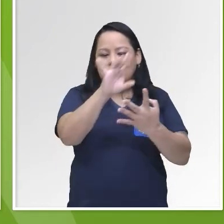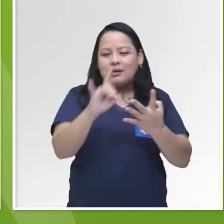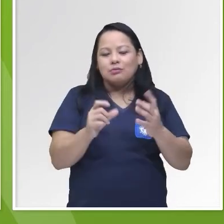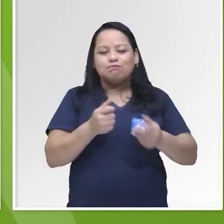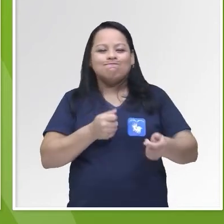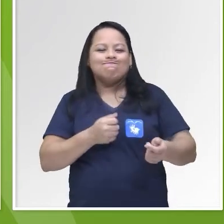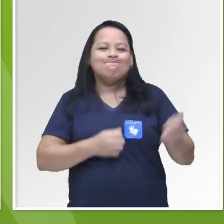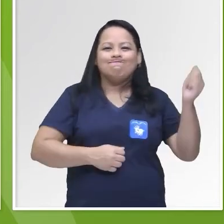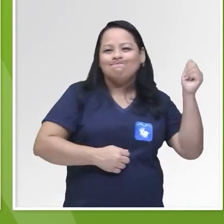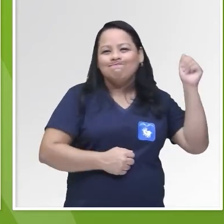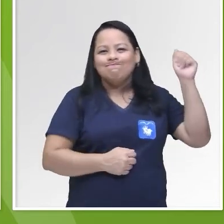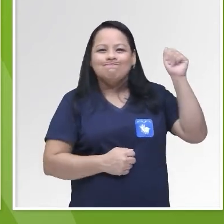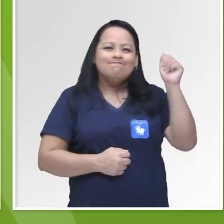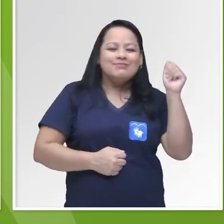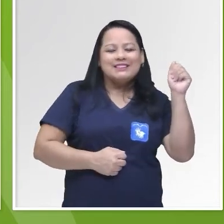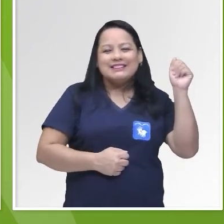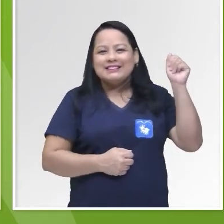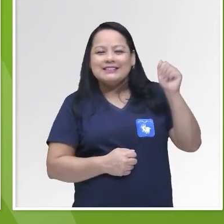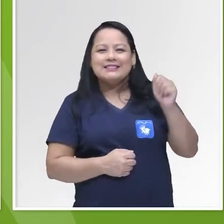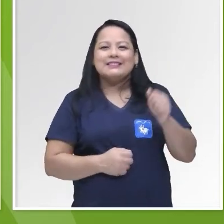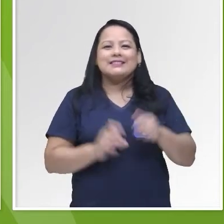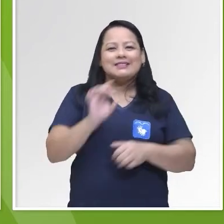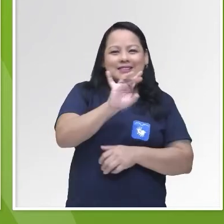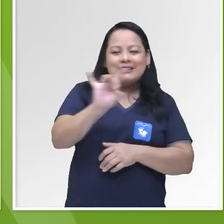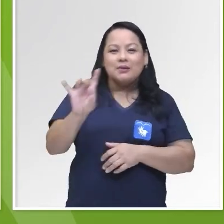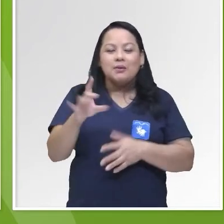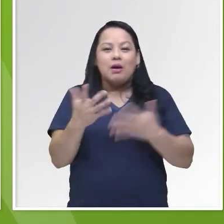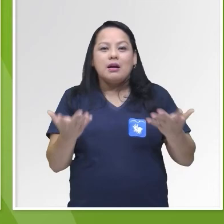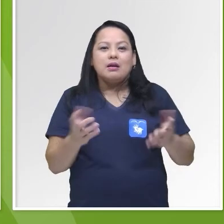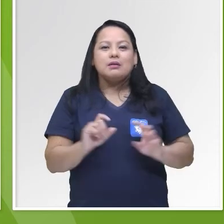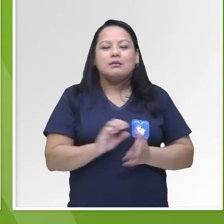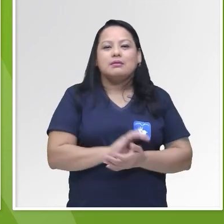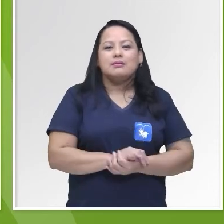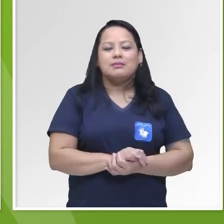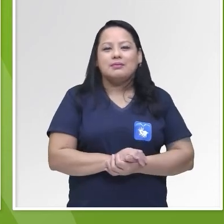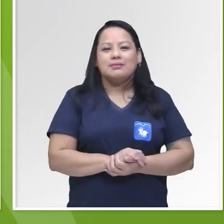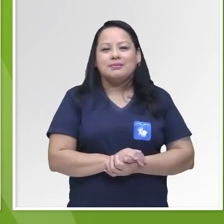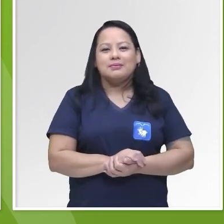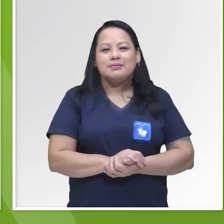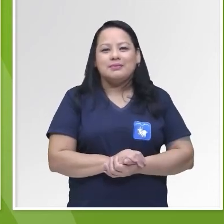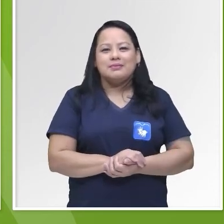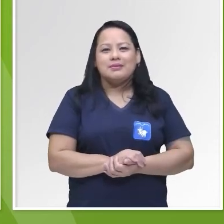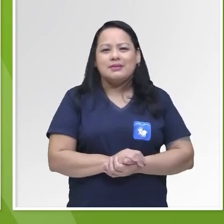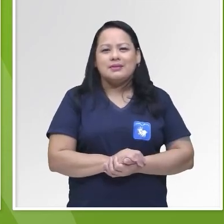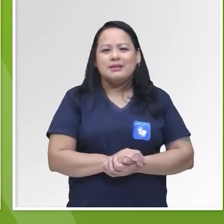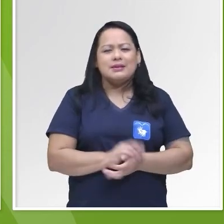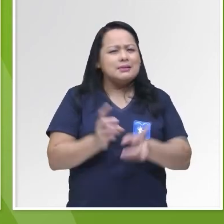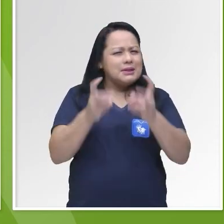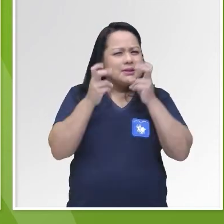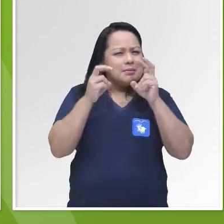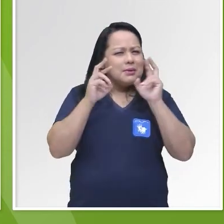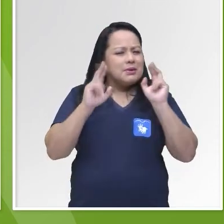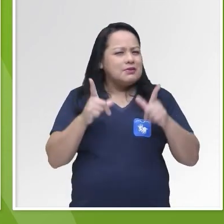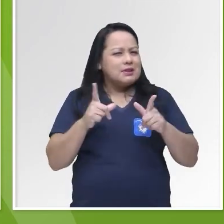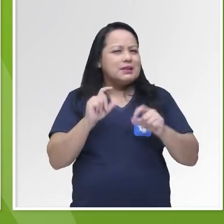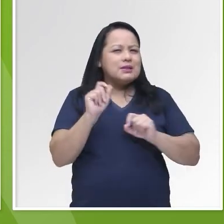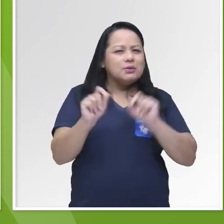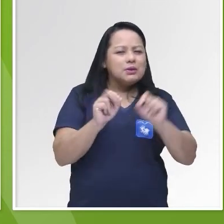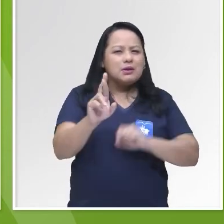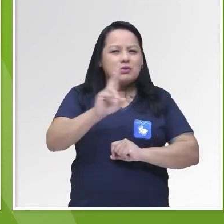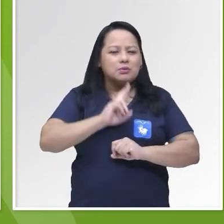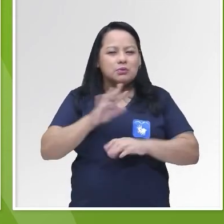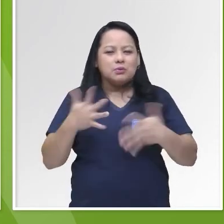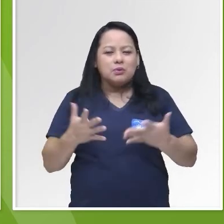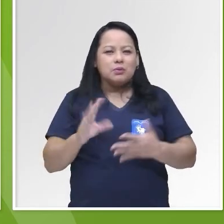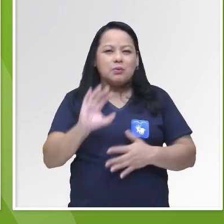dançando, legal, com seu par. E aí? Estão colocando alguma coisa no chat para me ver?